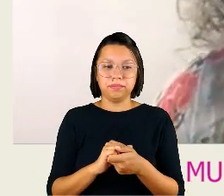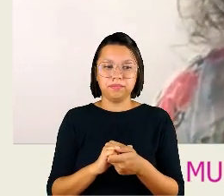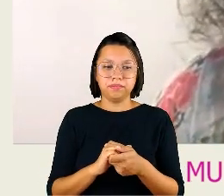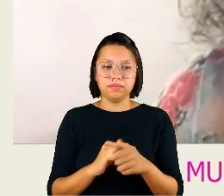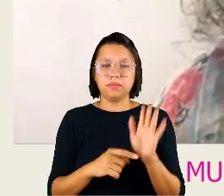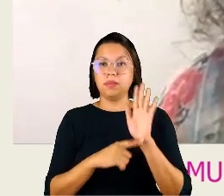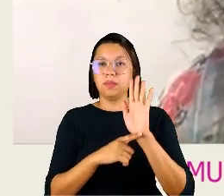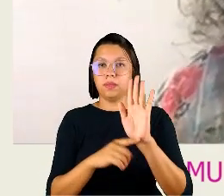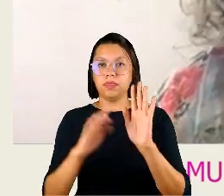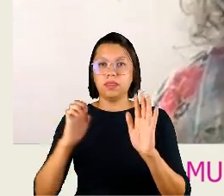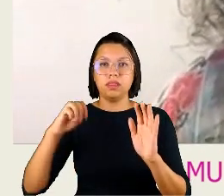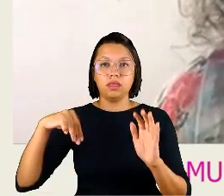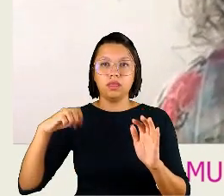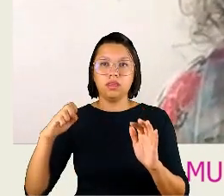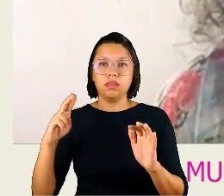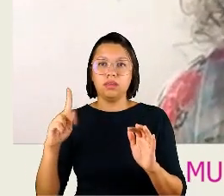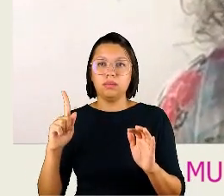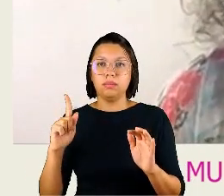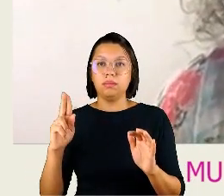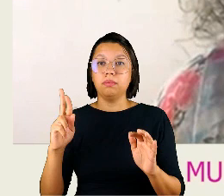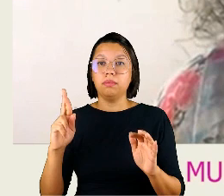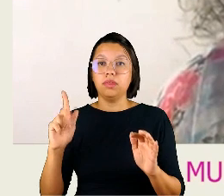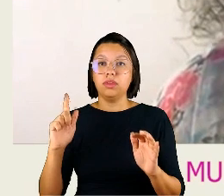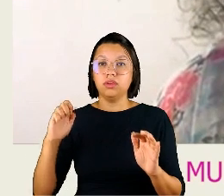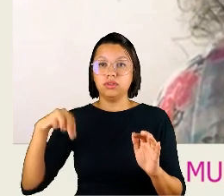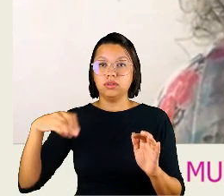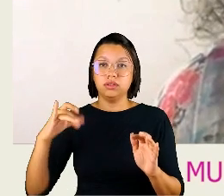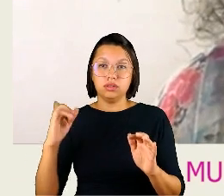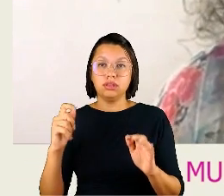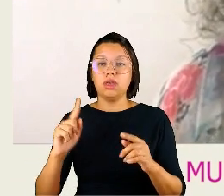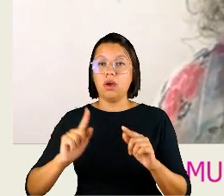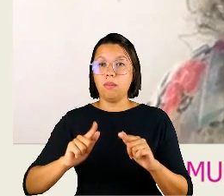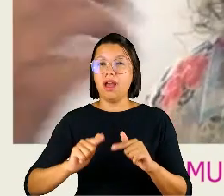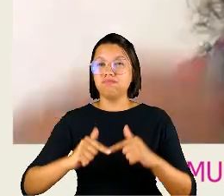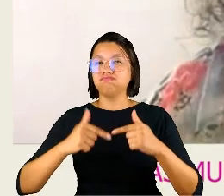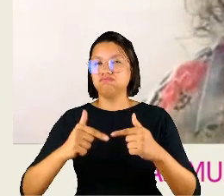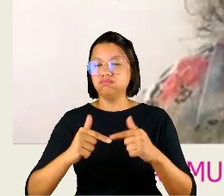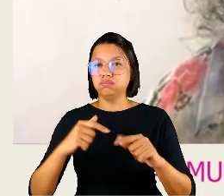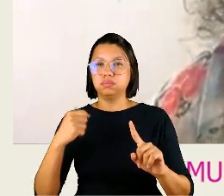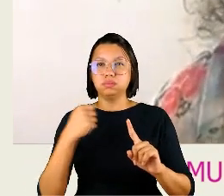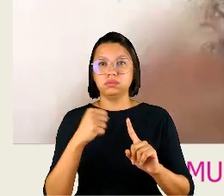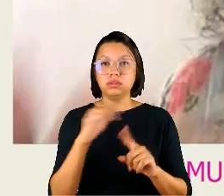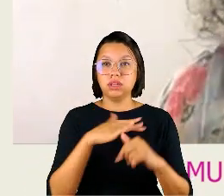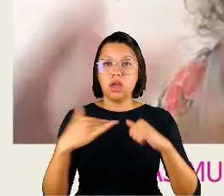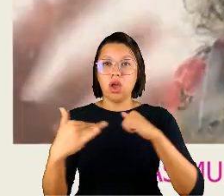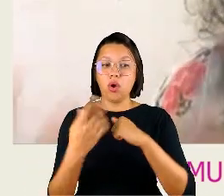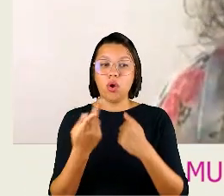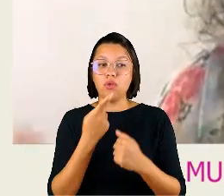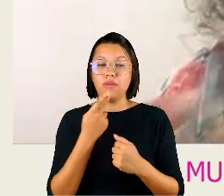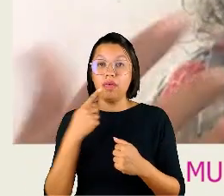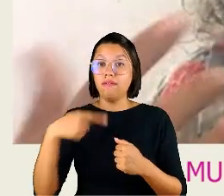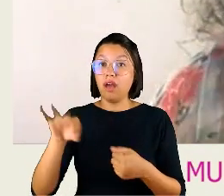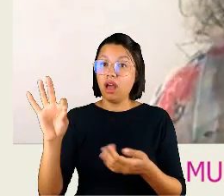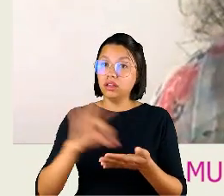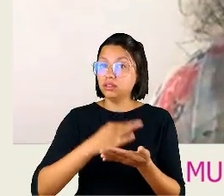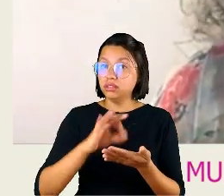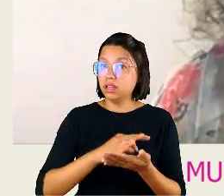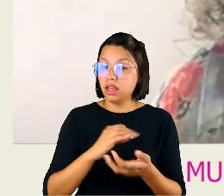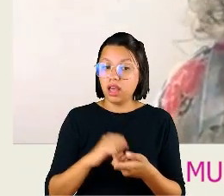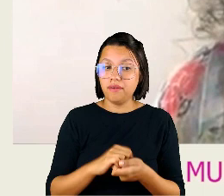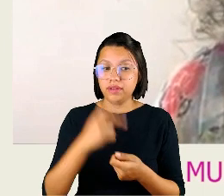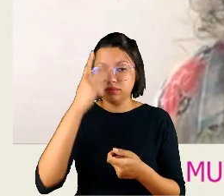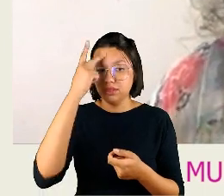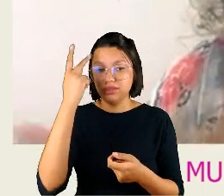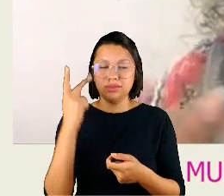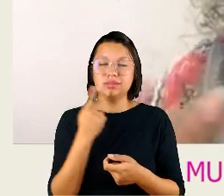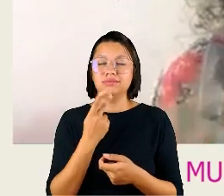auxílio emergencial e acesso a outras políticas, né, para enfrentar o impacto da Covid. Quando a gente dizia assim, vai lá, se inscreve e etc., as pessoas